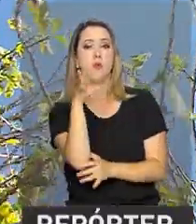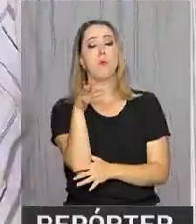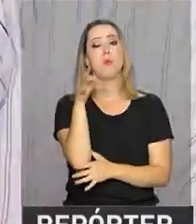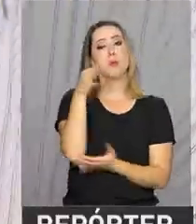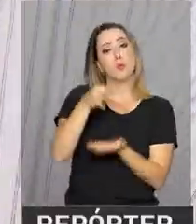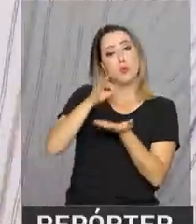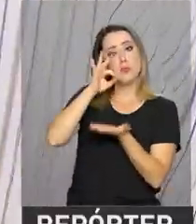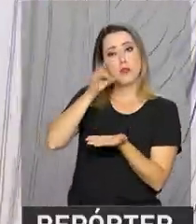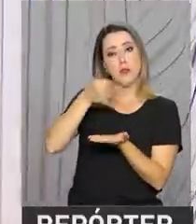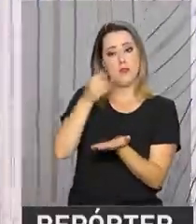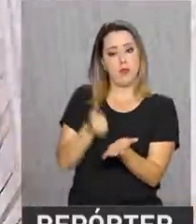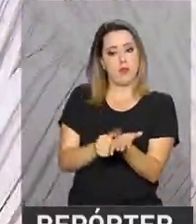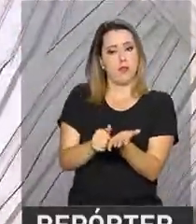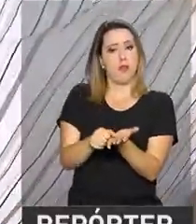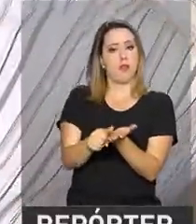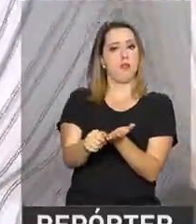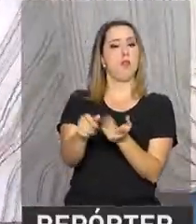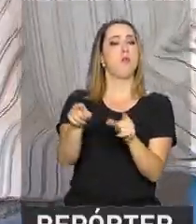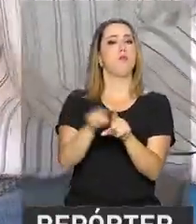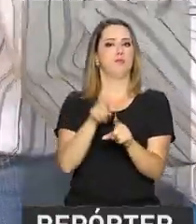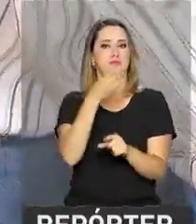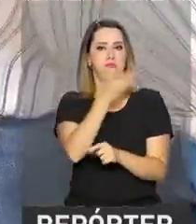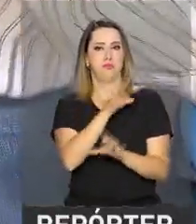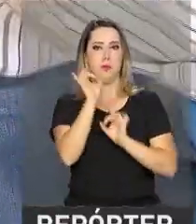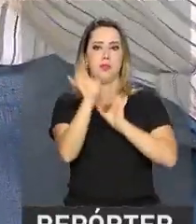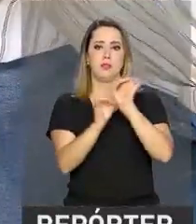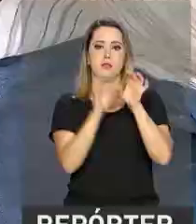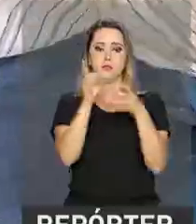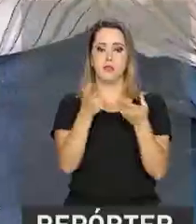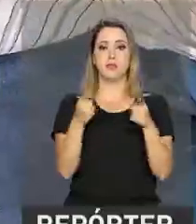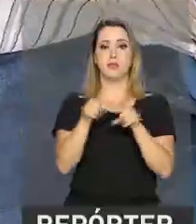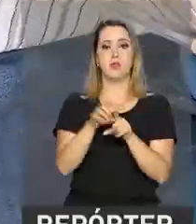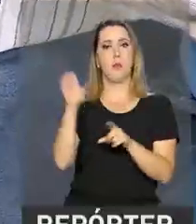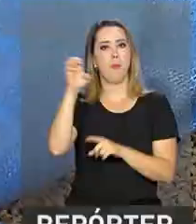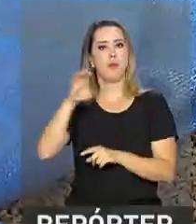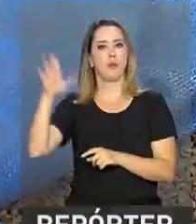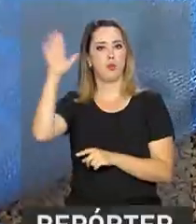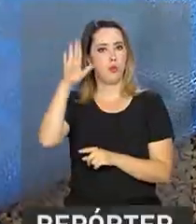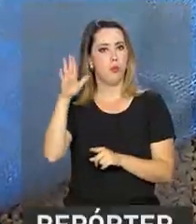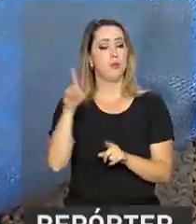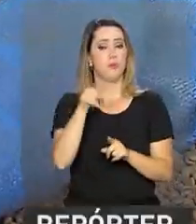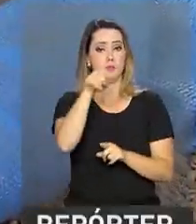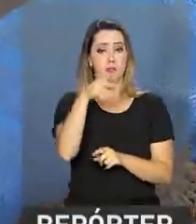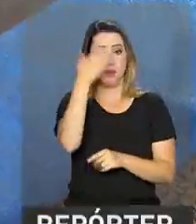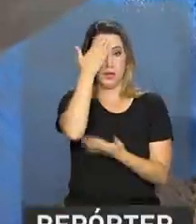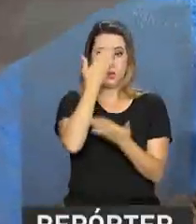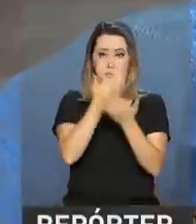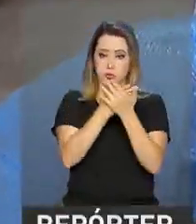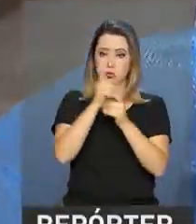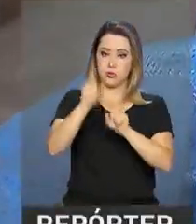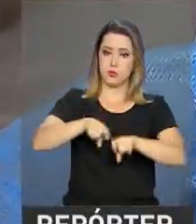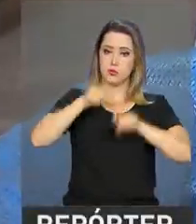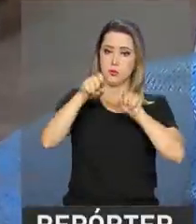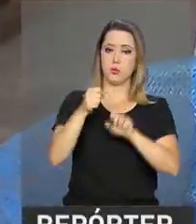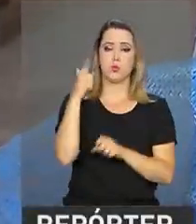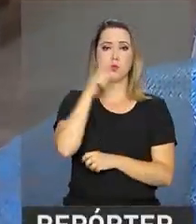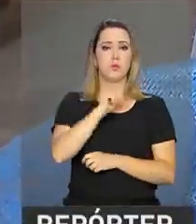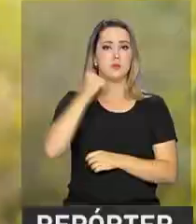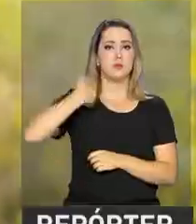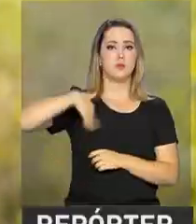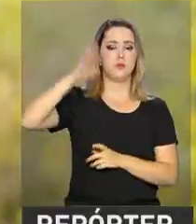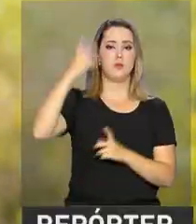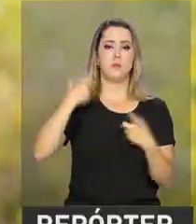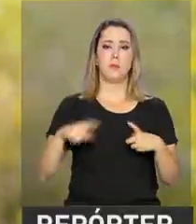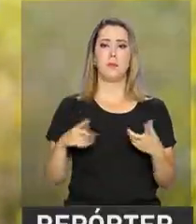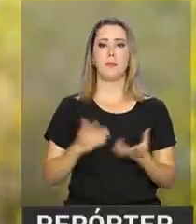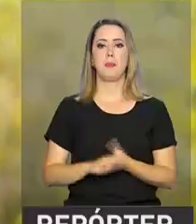exportado o agricultor também produz grão especial para o mercado europeu ele acredita que o agronegócio pode conquistar mais espaço